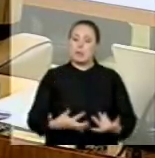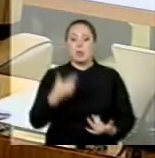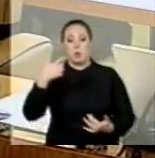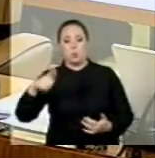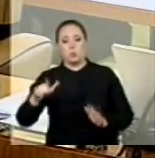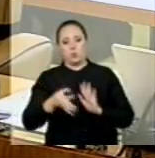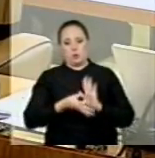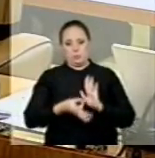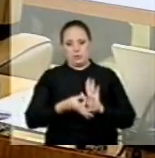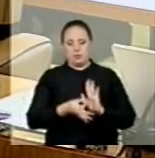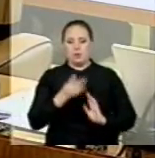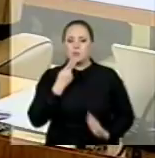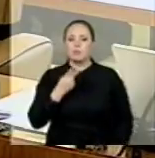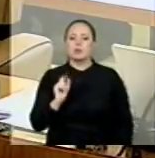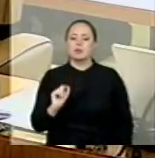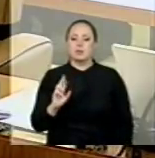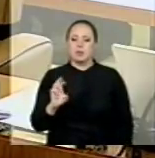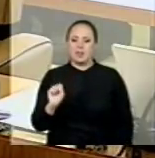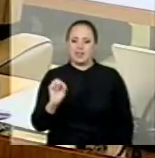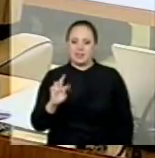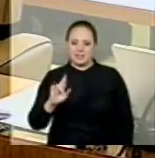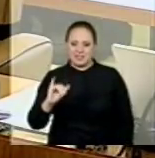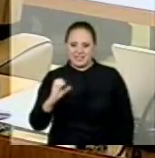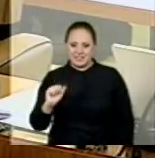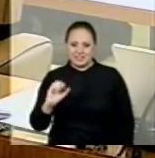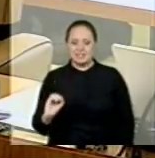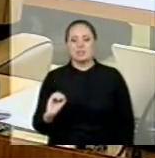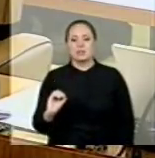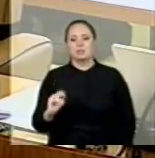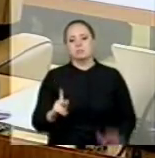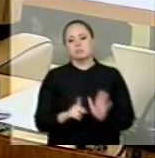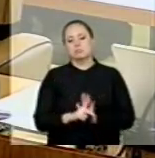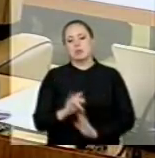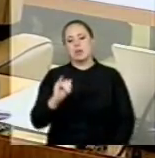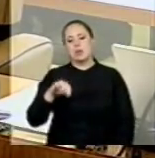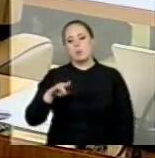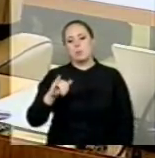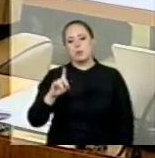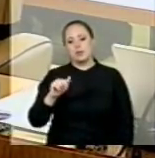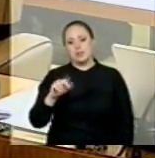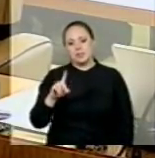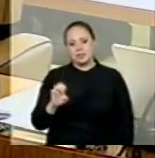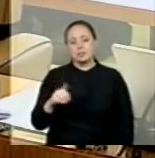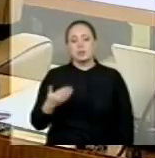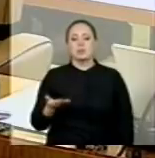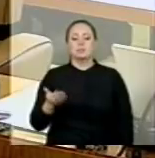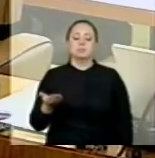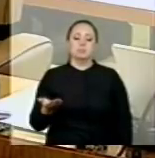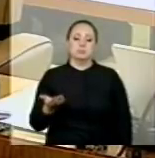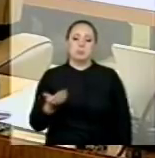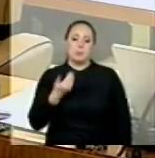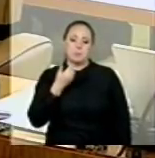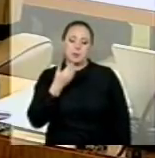então, restrição da extensão dessas imunidades, requereu, em sede cautelar,